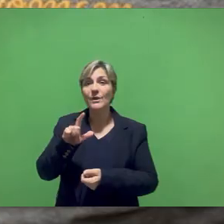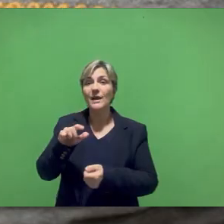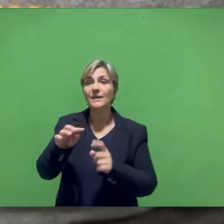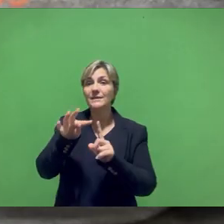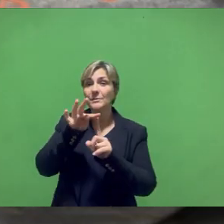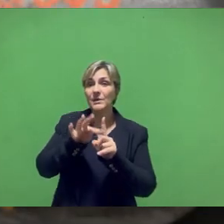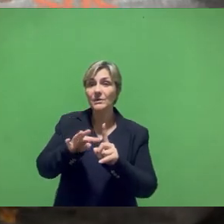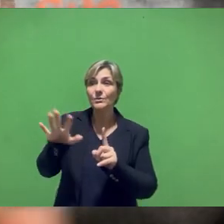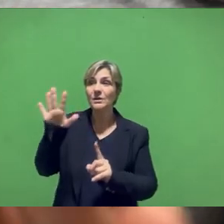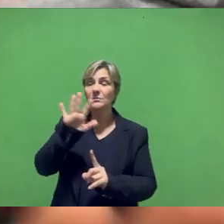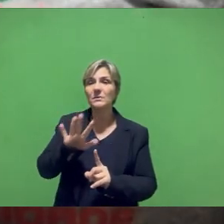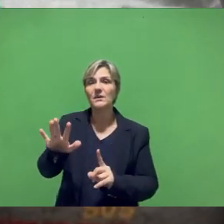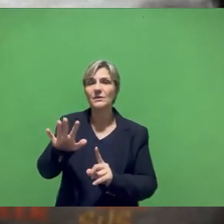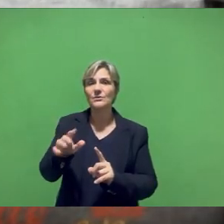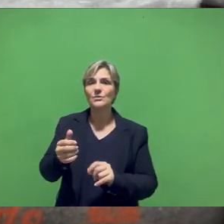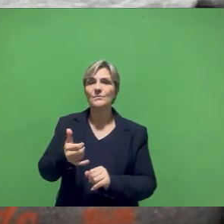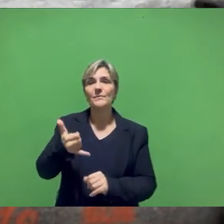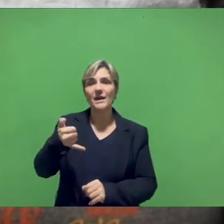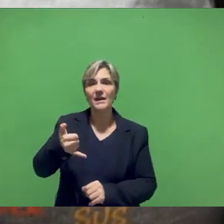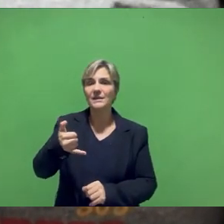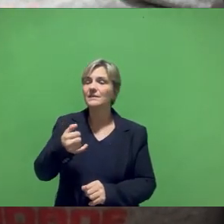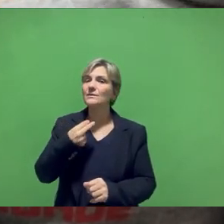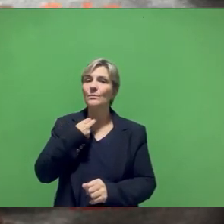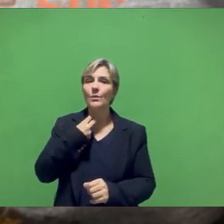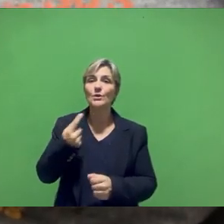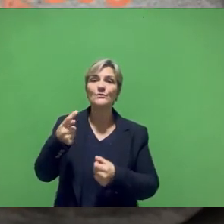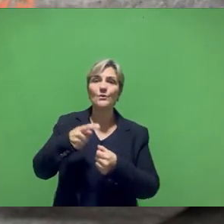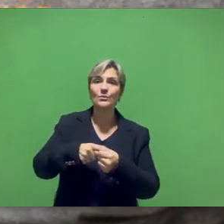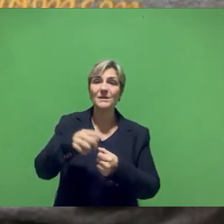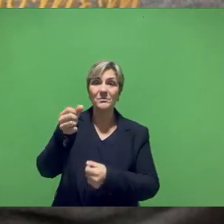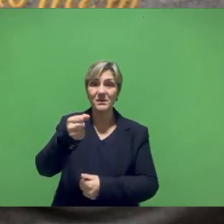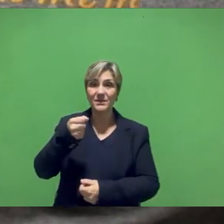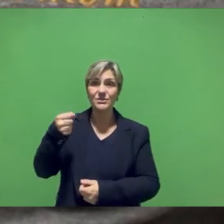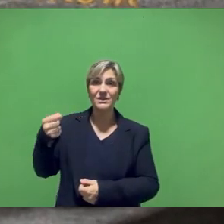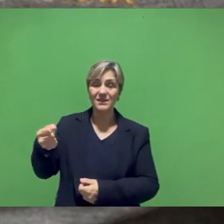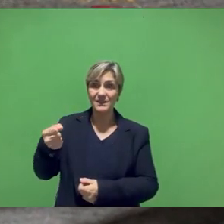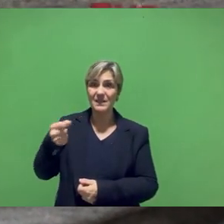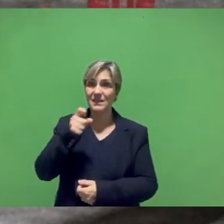A caneta não deve retornar para a geladeira, porque senão ela não vai